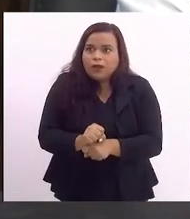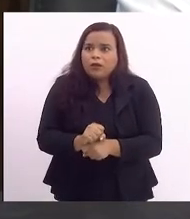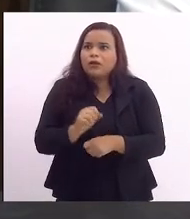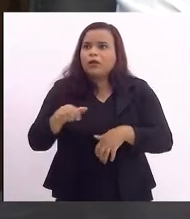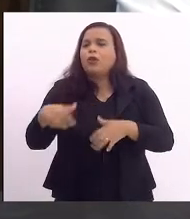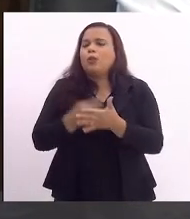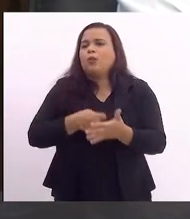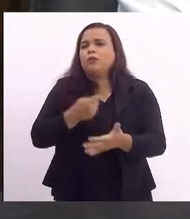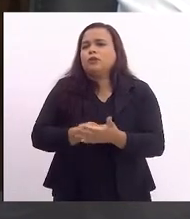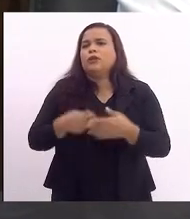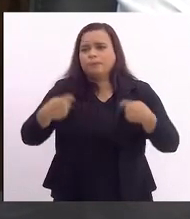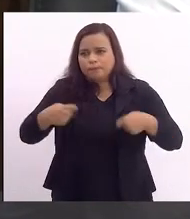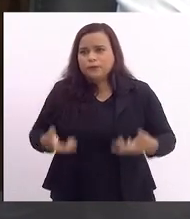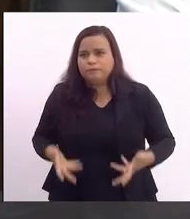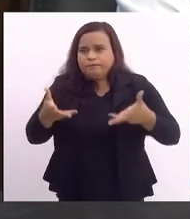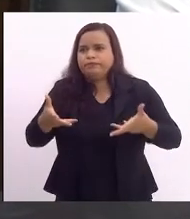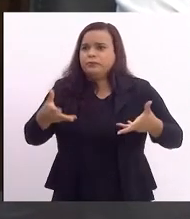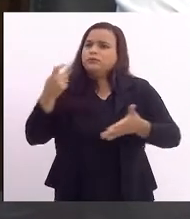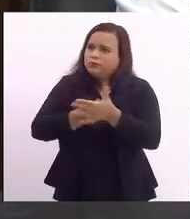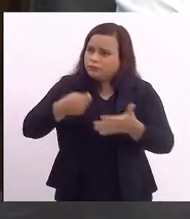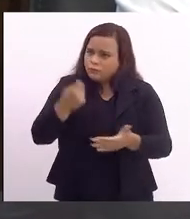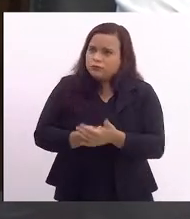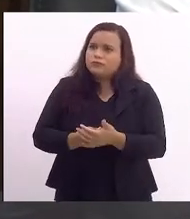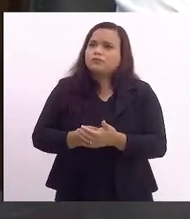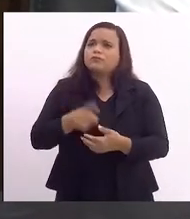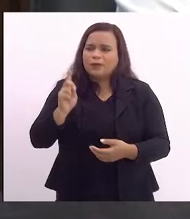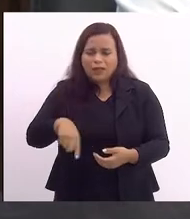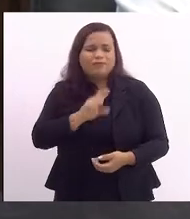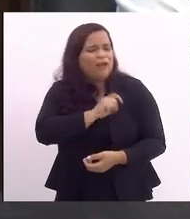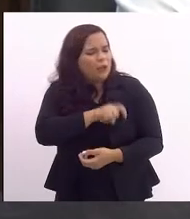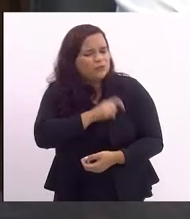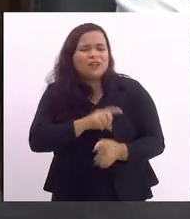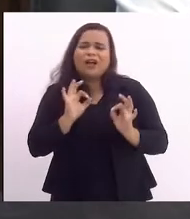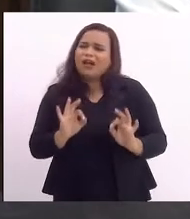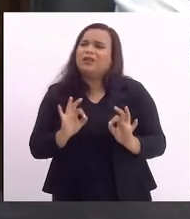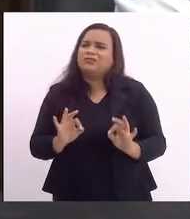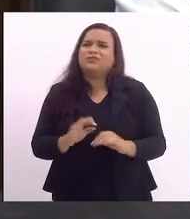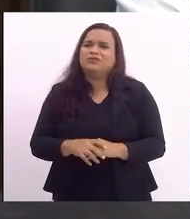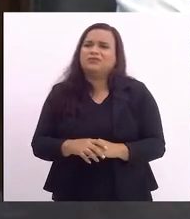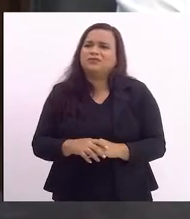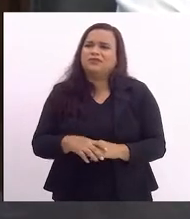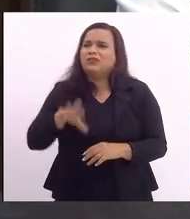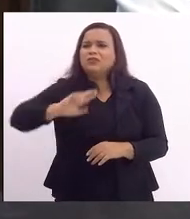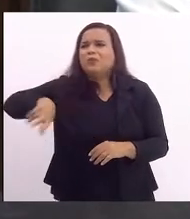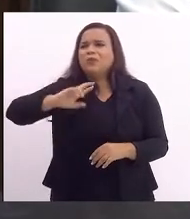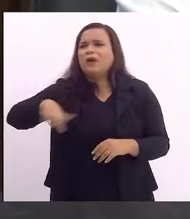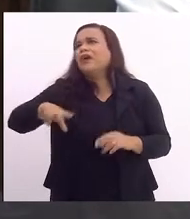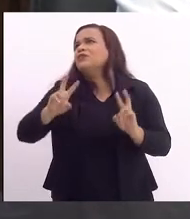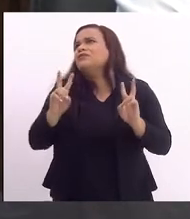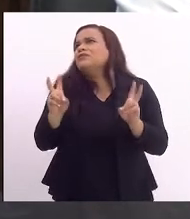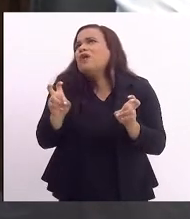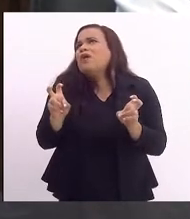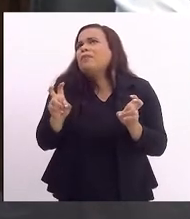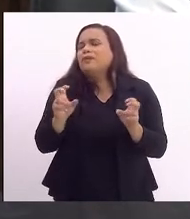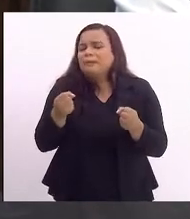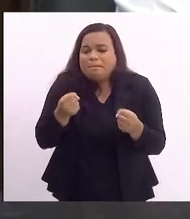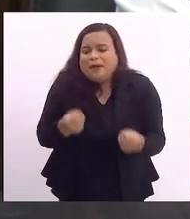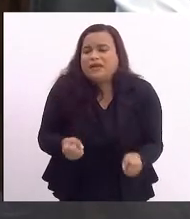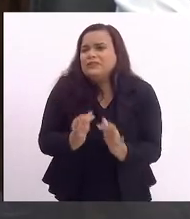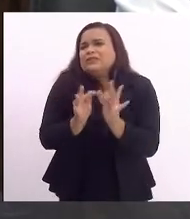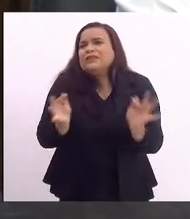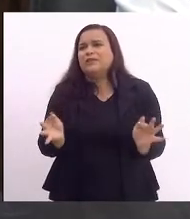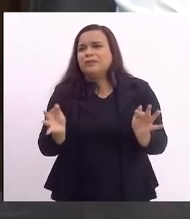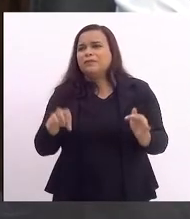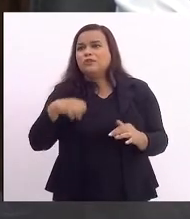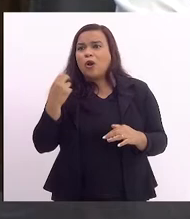luta. Ela existe, é cruel, não é sobre pesar o rolê, não é sobre a gente não estar aqui se orgulhando